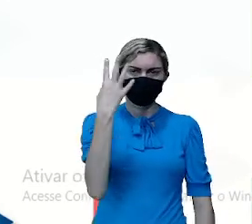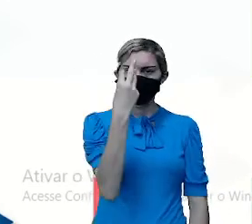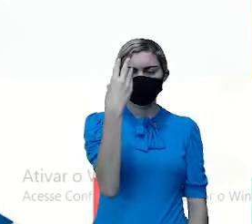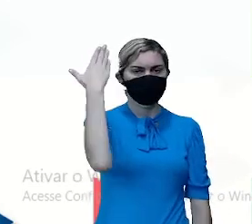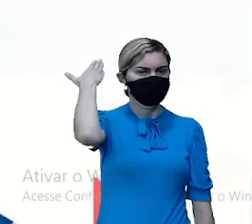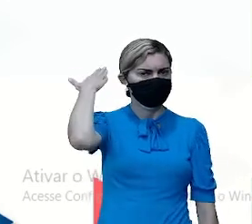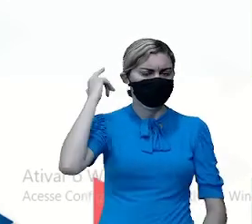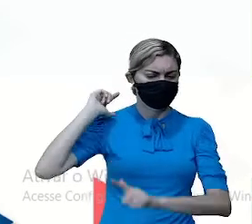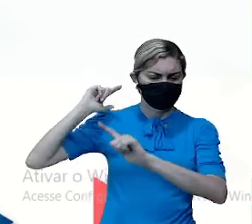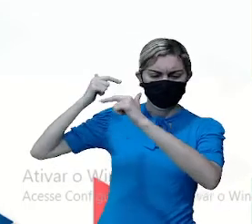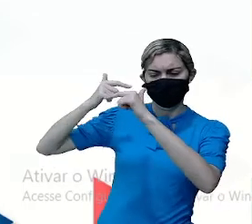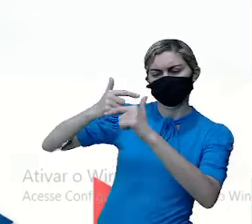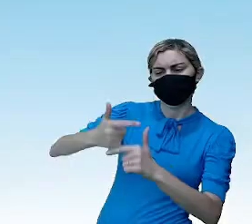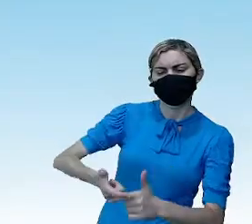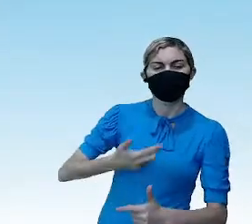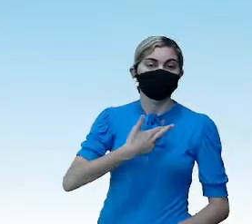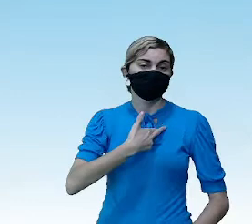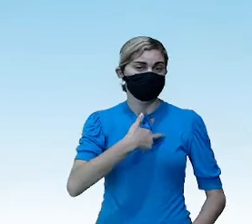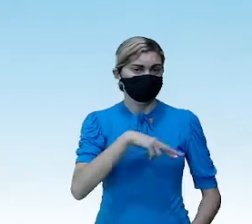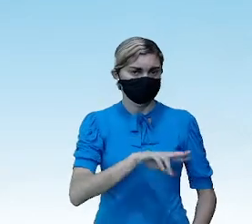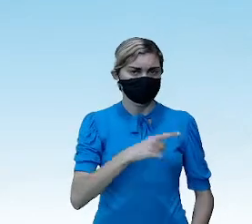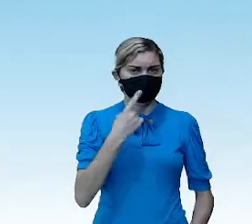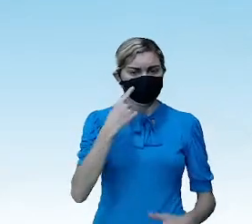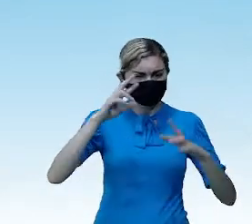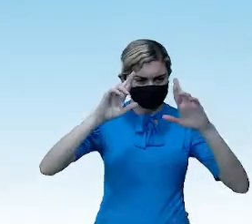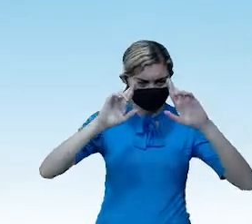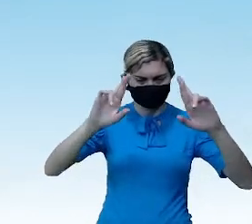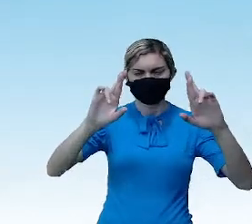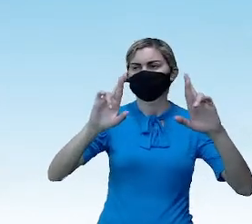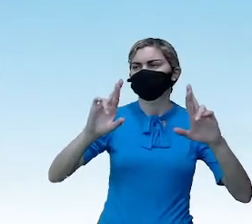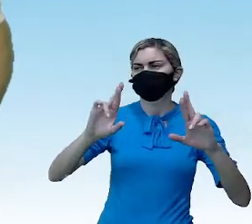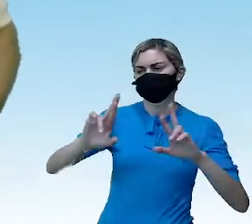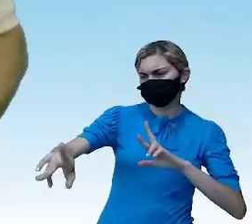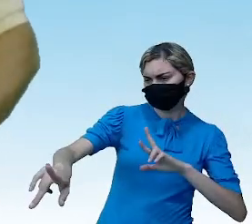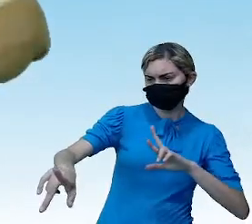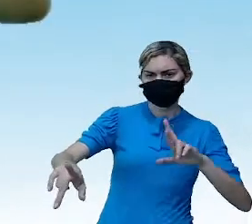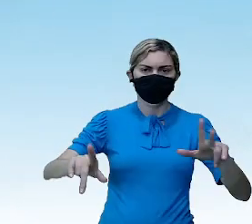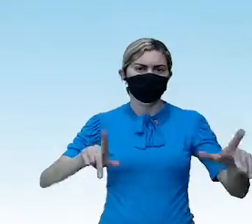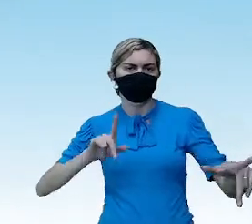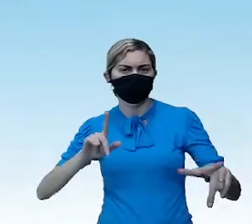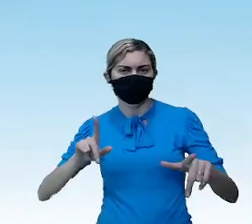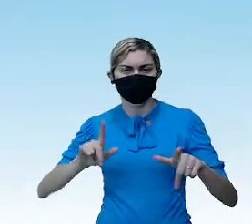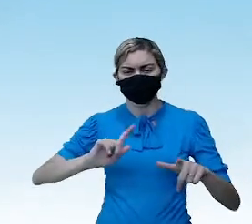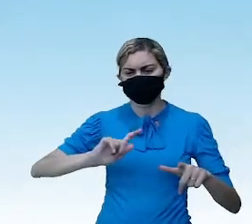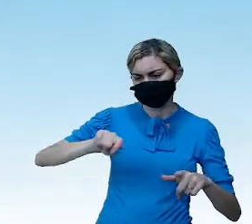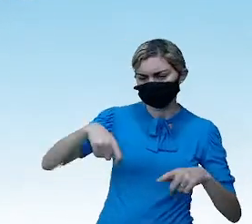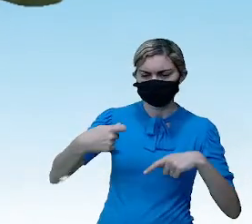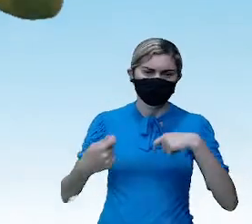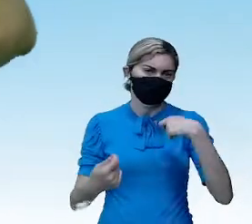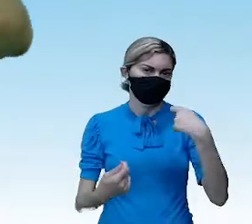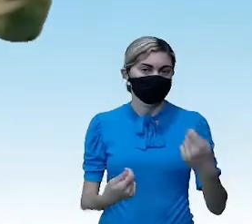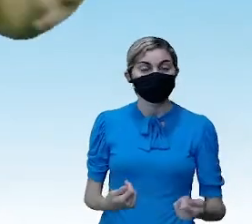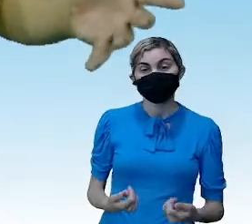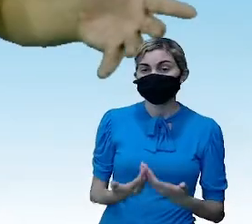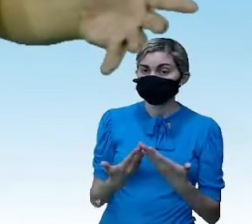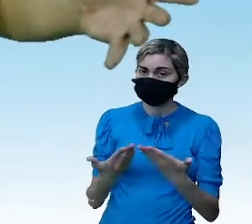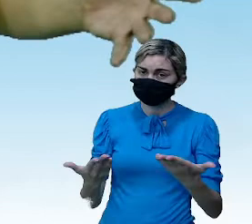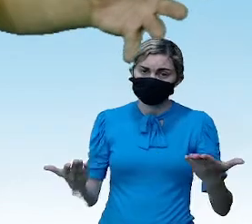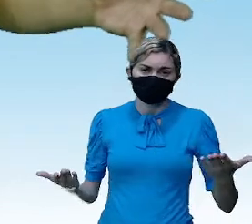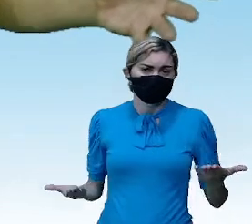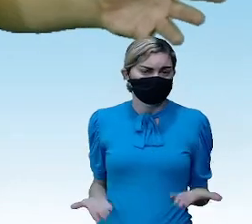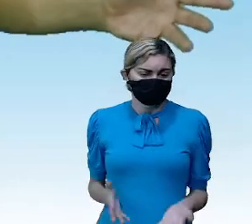uma tradição religiosa. Olha o respeito. Olha a pluralidade, a singularidade. E é isso que o